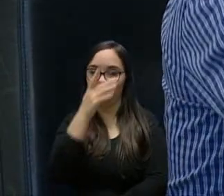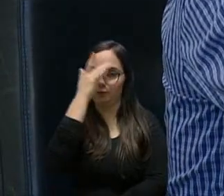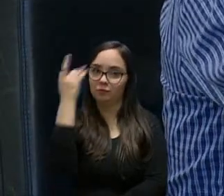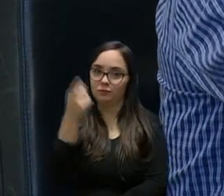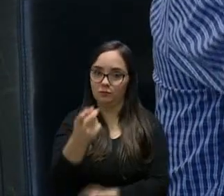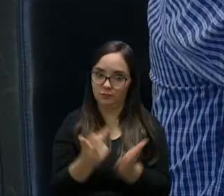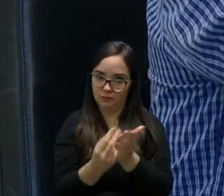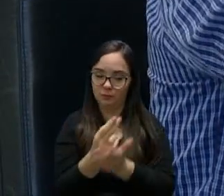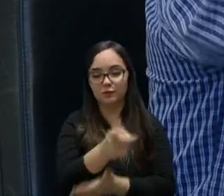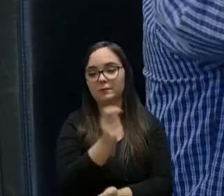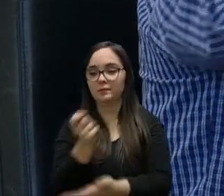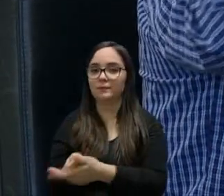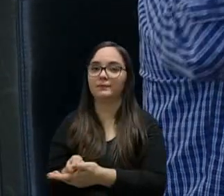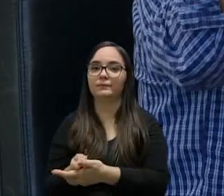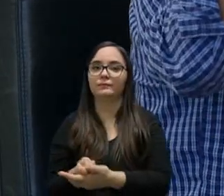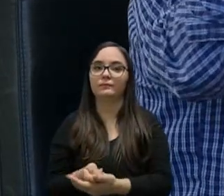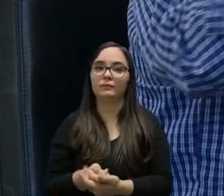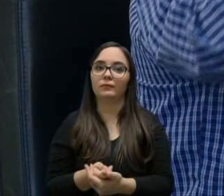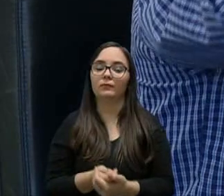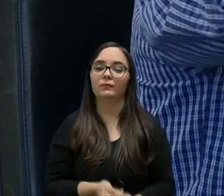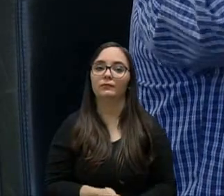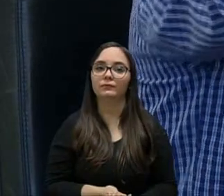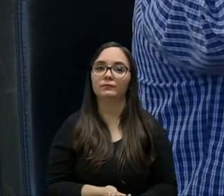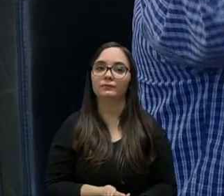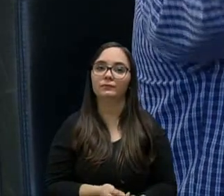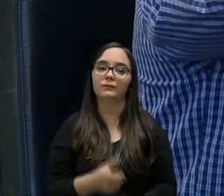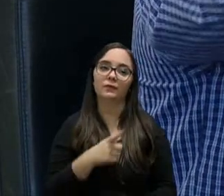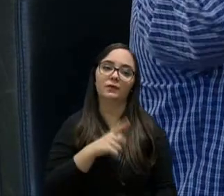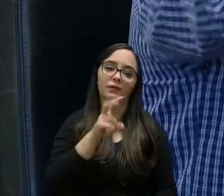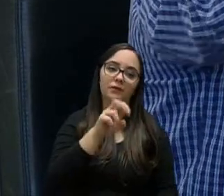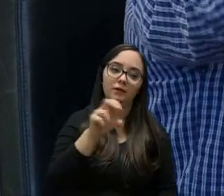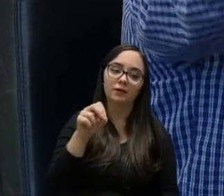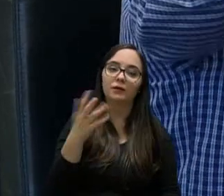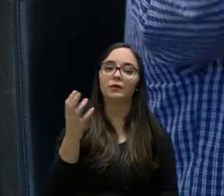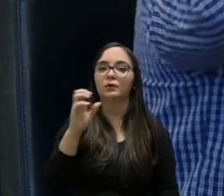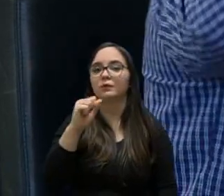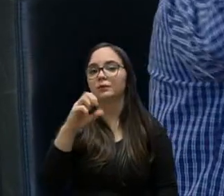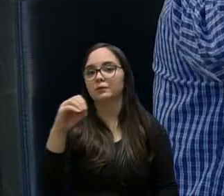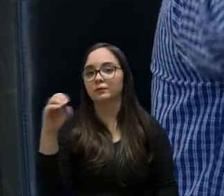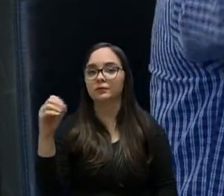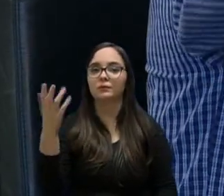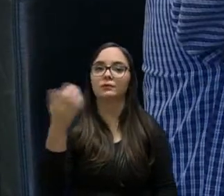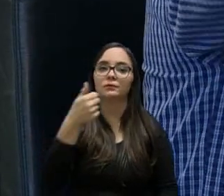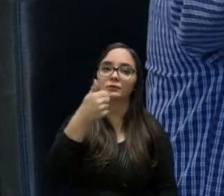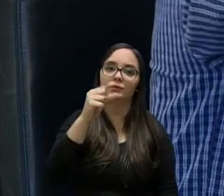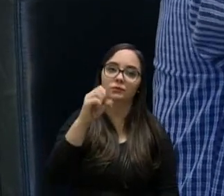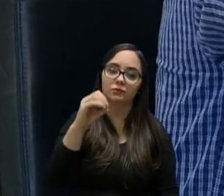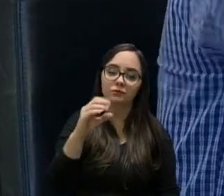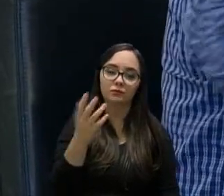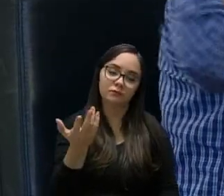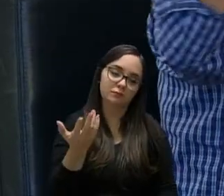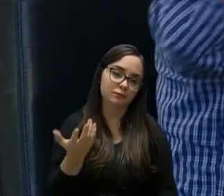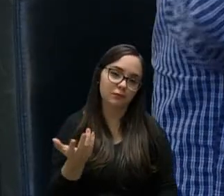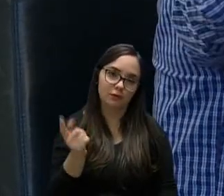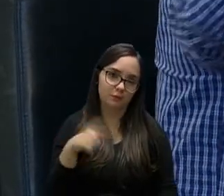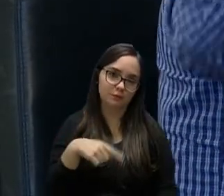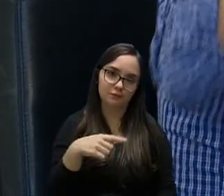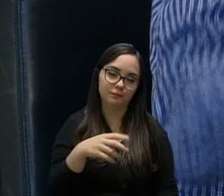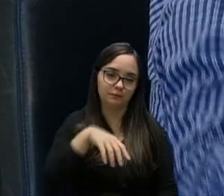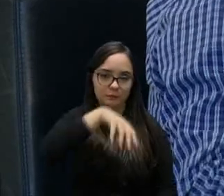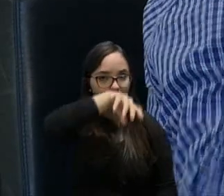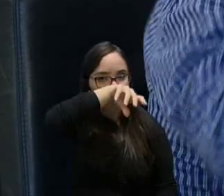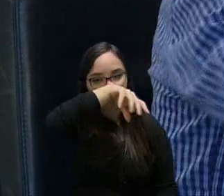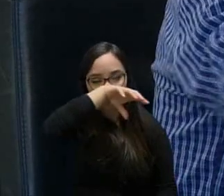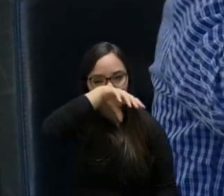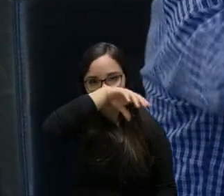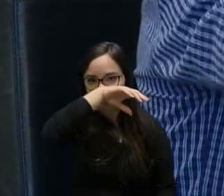conforme o cidadão e conforme o segurado já tem de 500 e 800 e 180 é conforme a